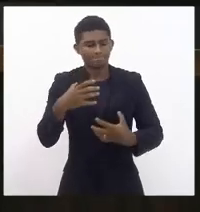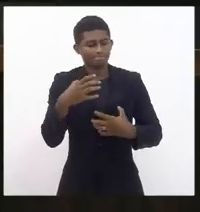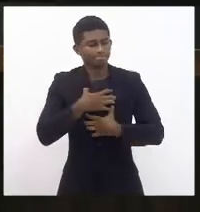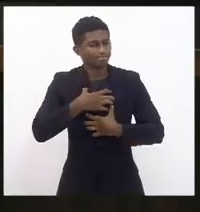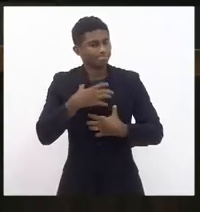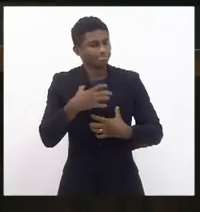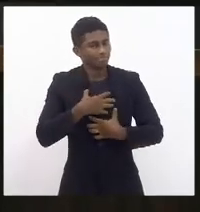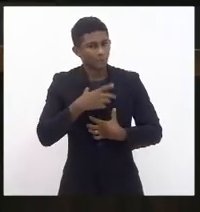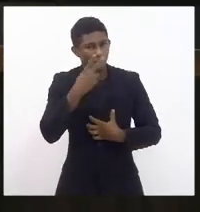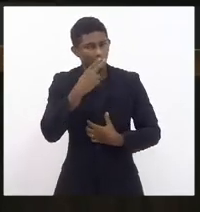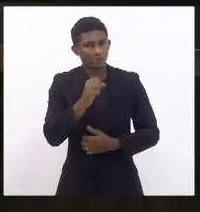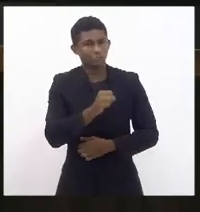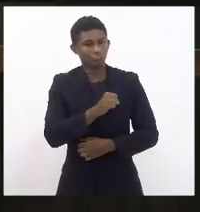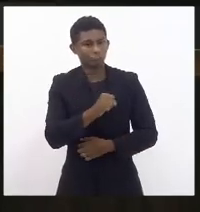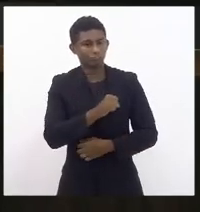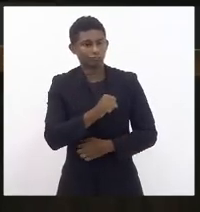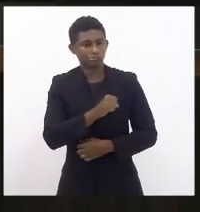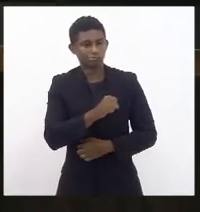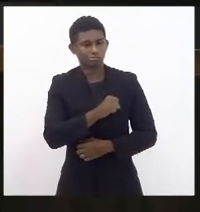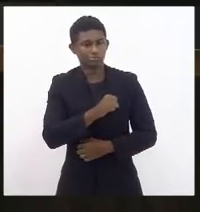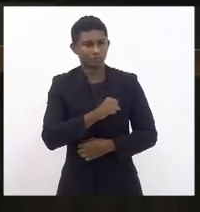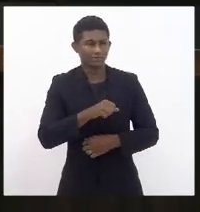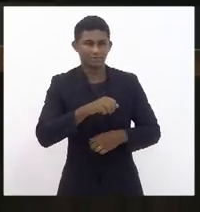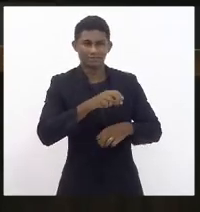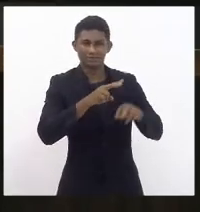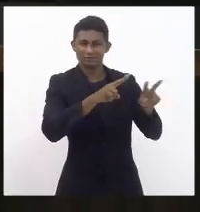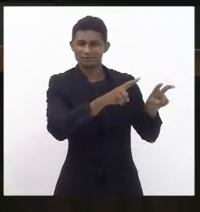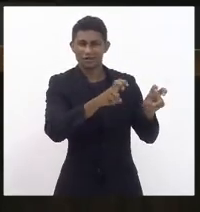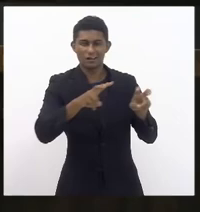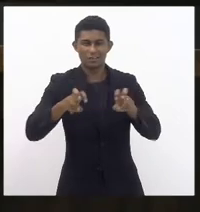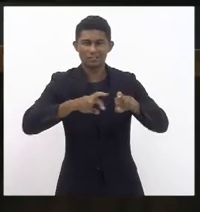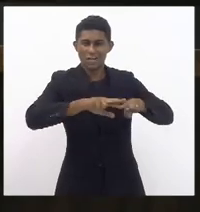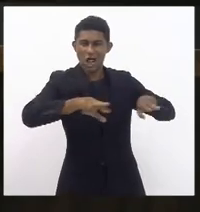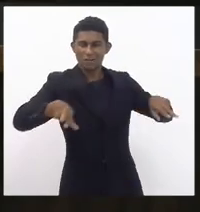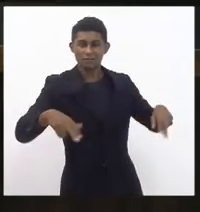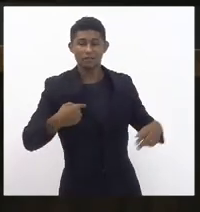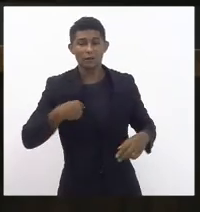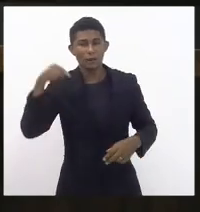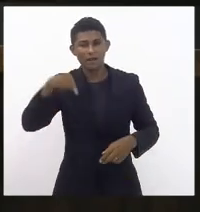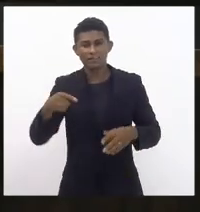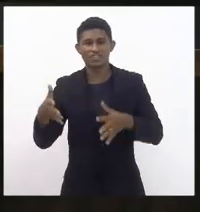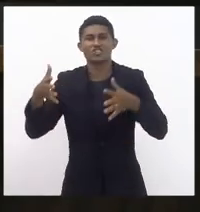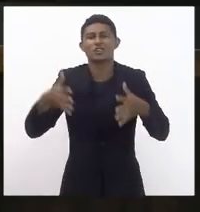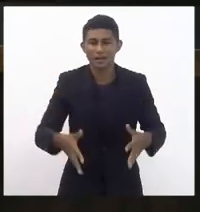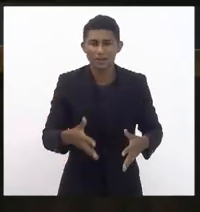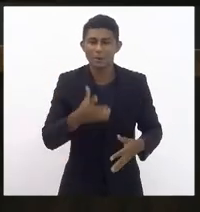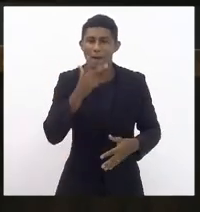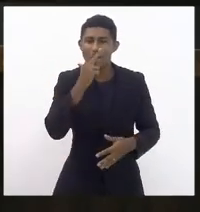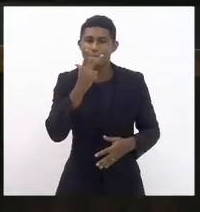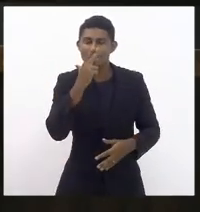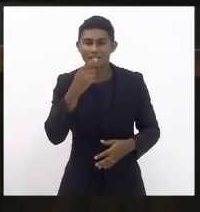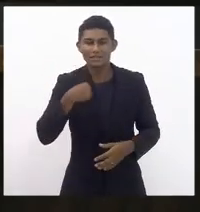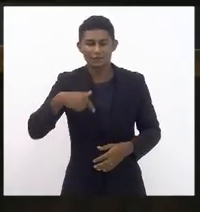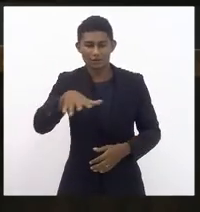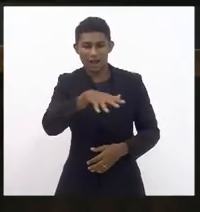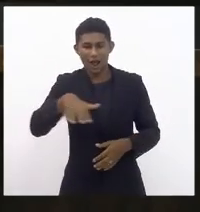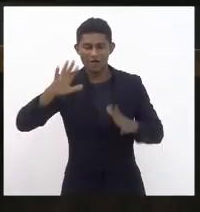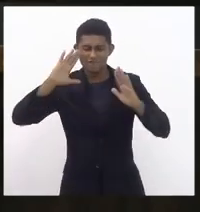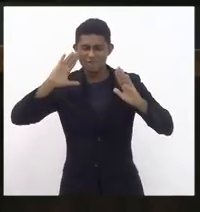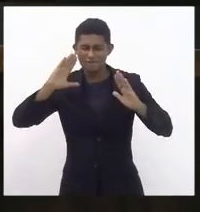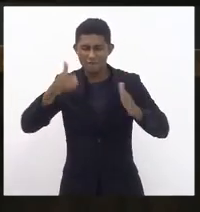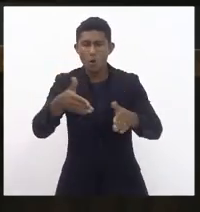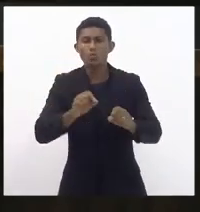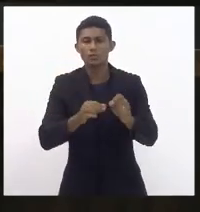tem batido por outras causas né quando cheguei aqui Meu Coração batia efusivamente tão